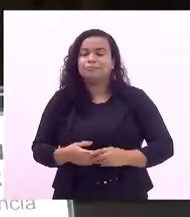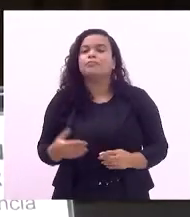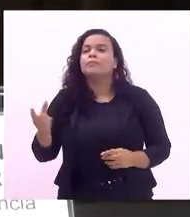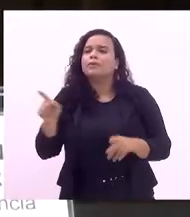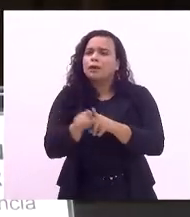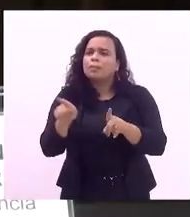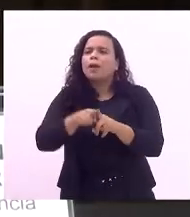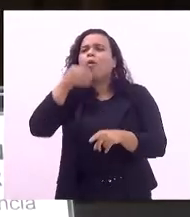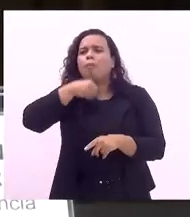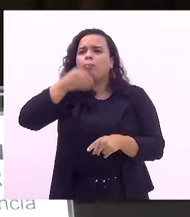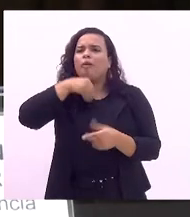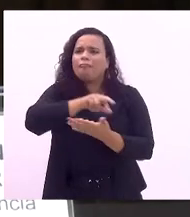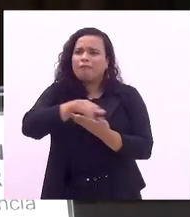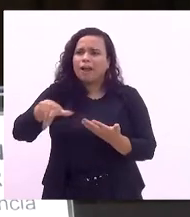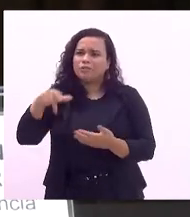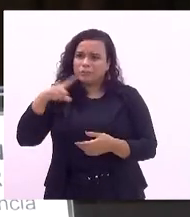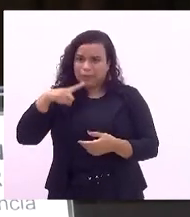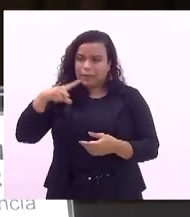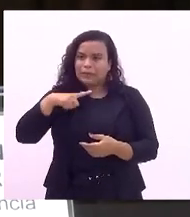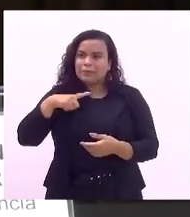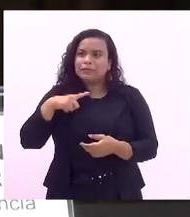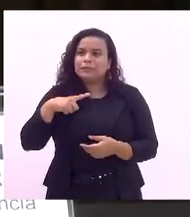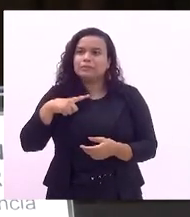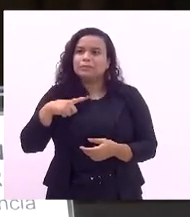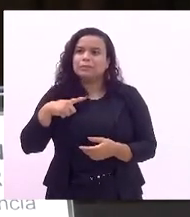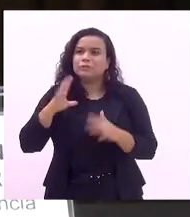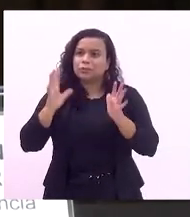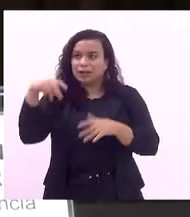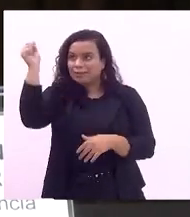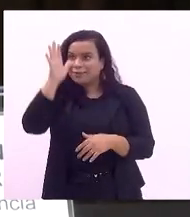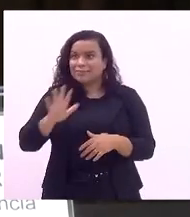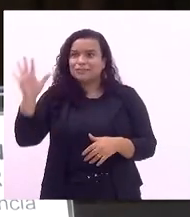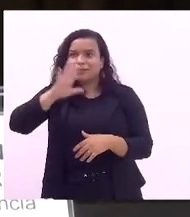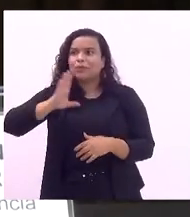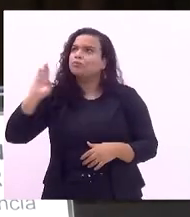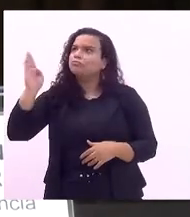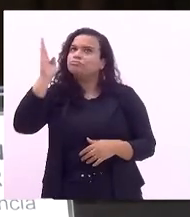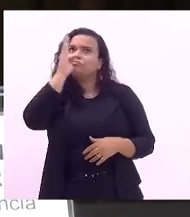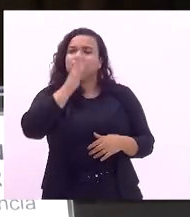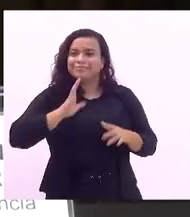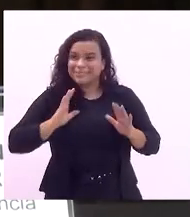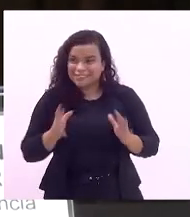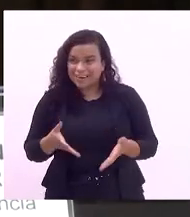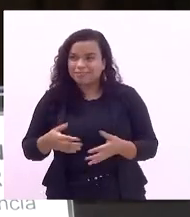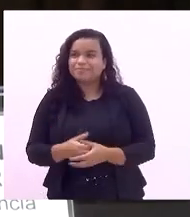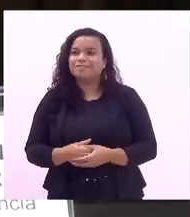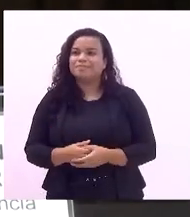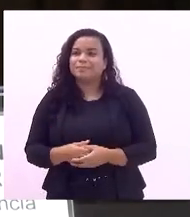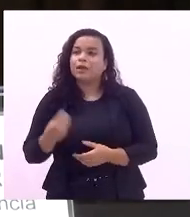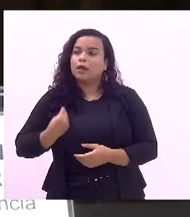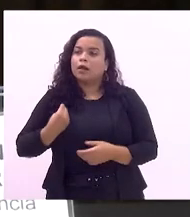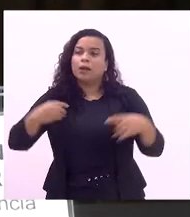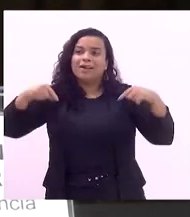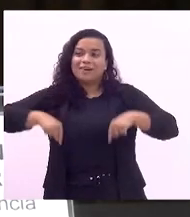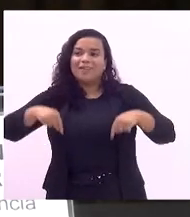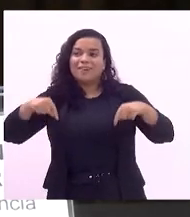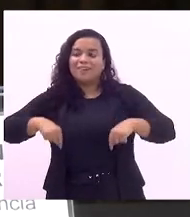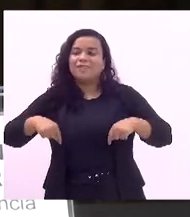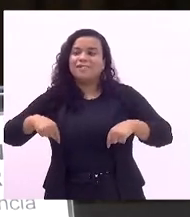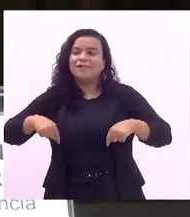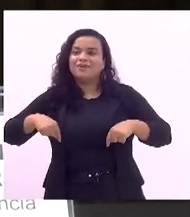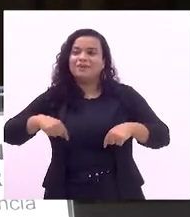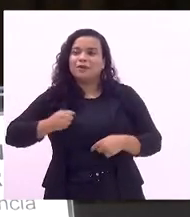até algumas oportunidades é a nível Nacional inclusive está aqui conosco